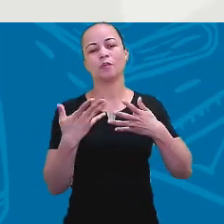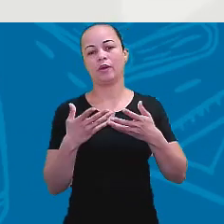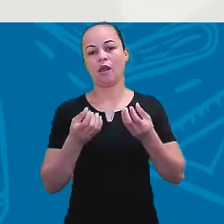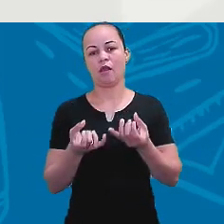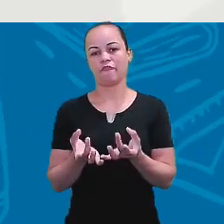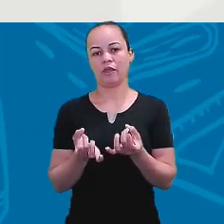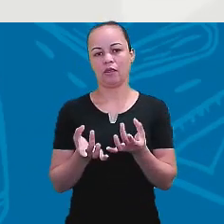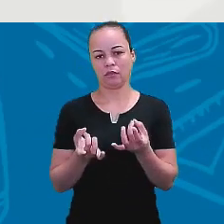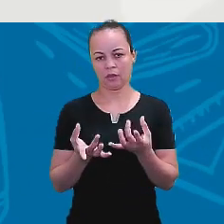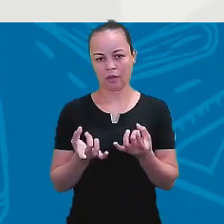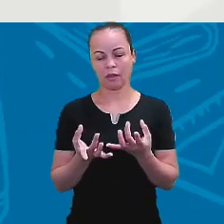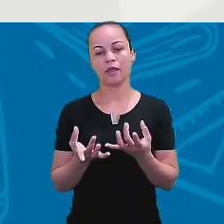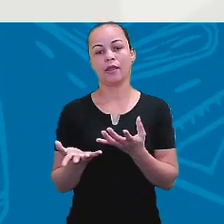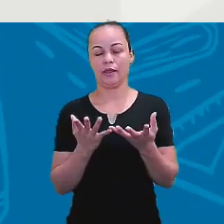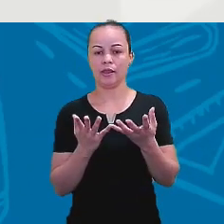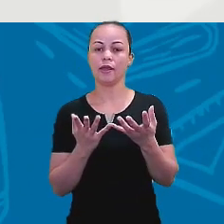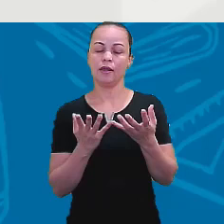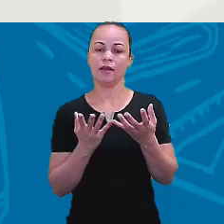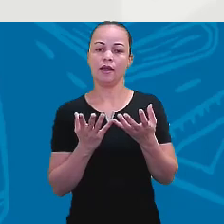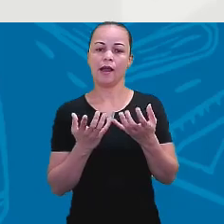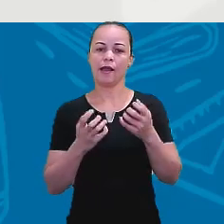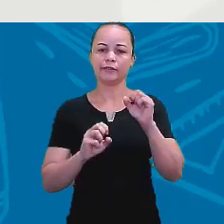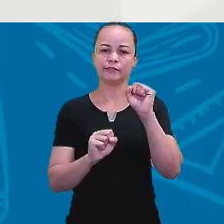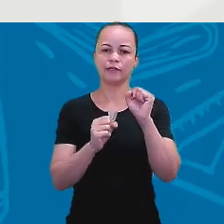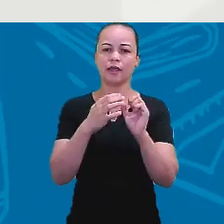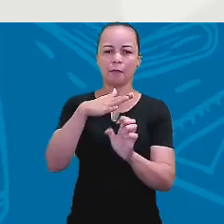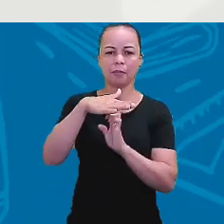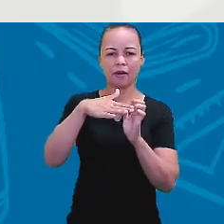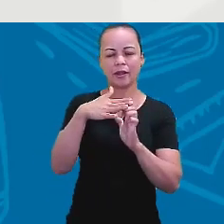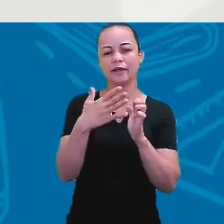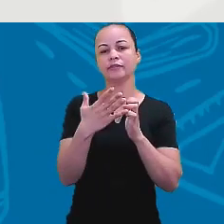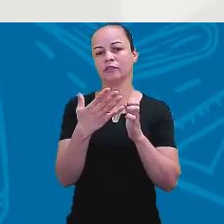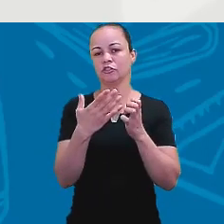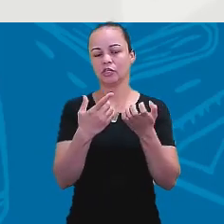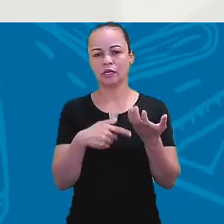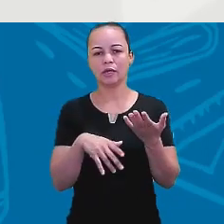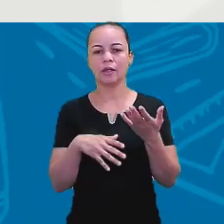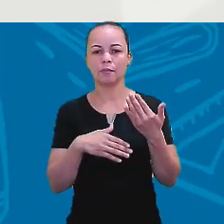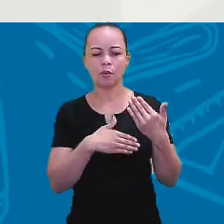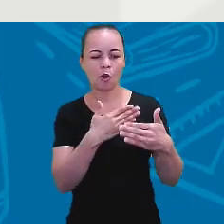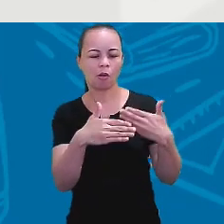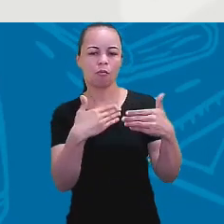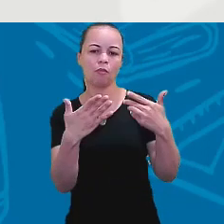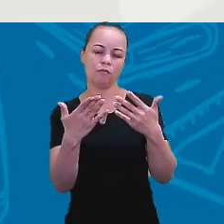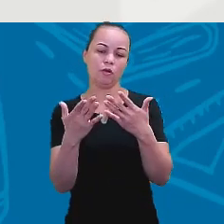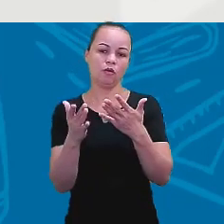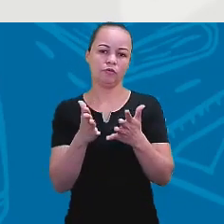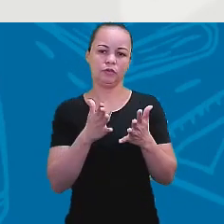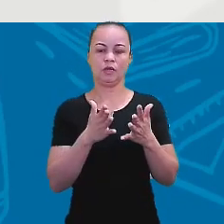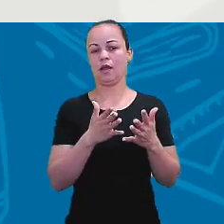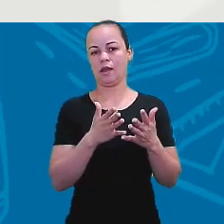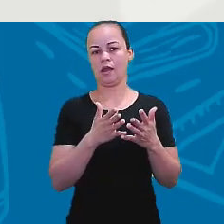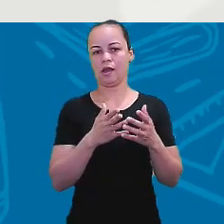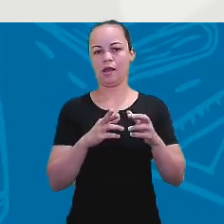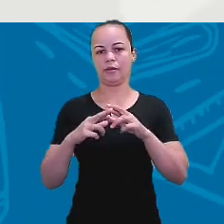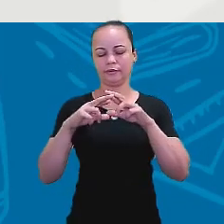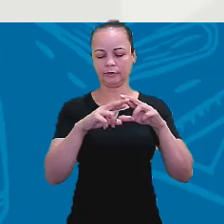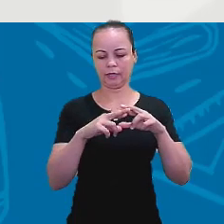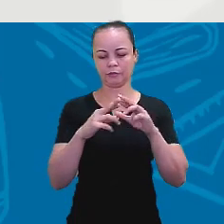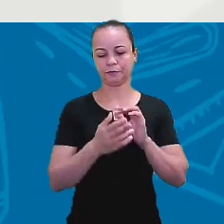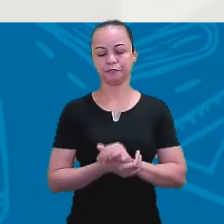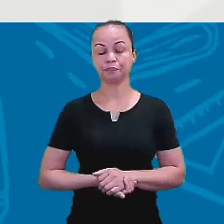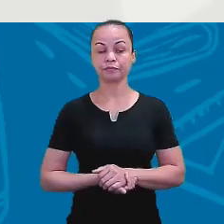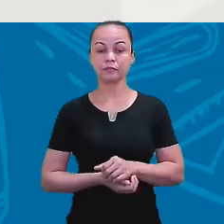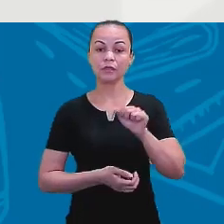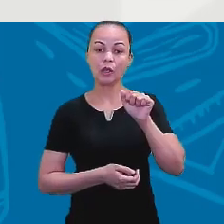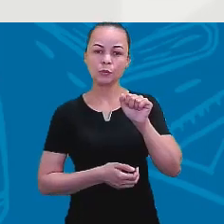vender para as empresas que promovem a reciclagem, tá certo? Onde, se a gente tivesse essa